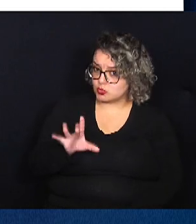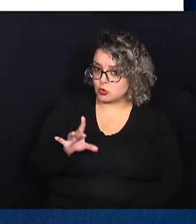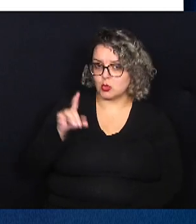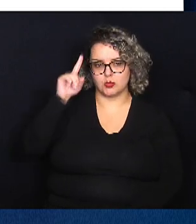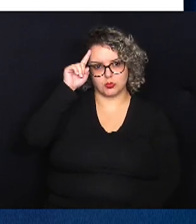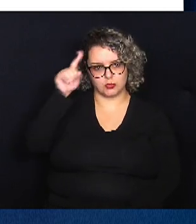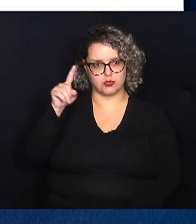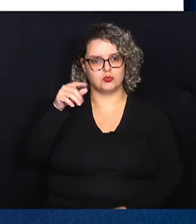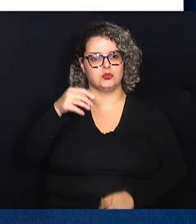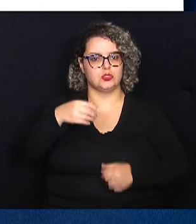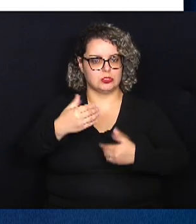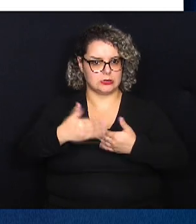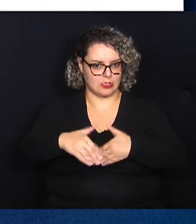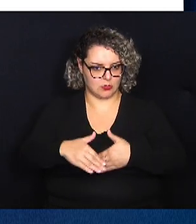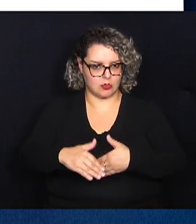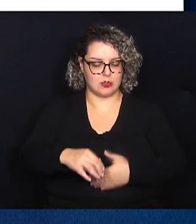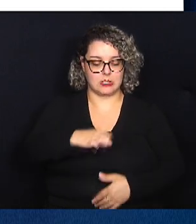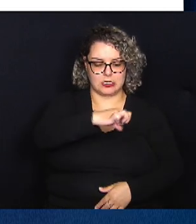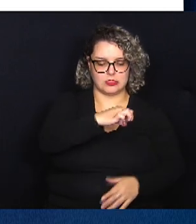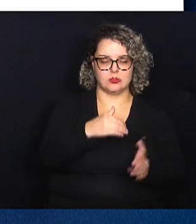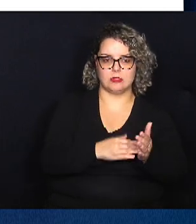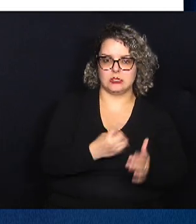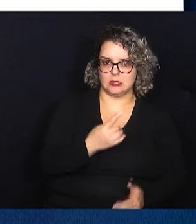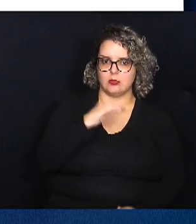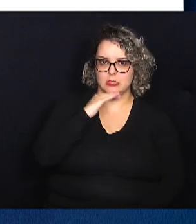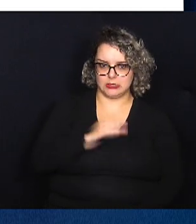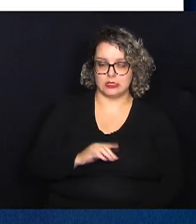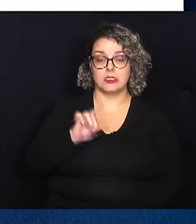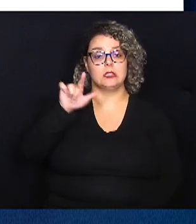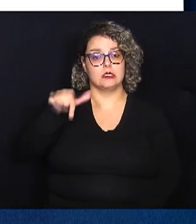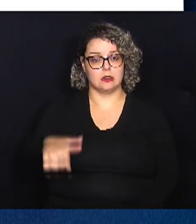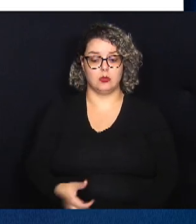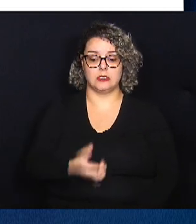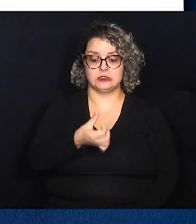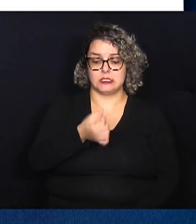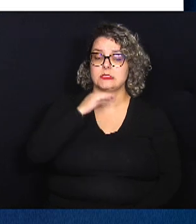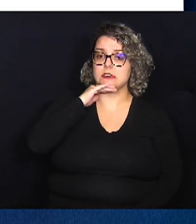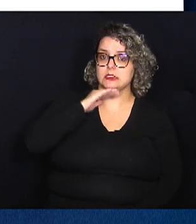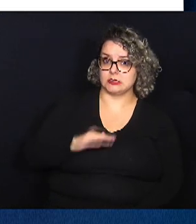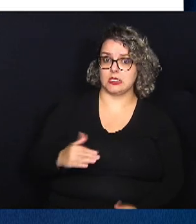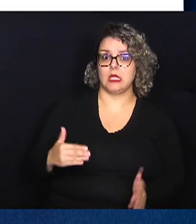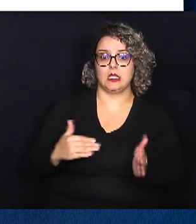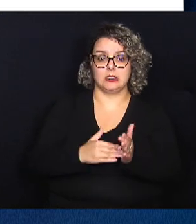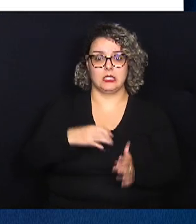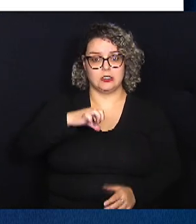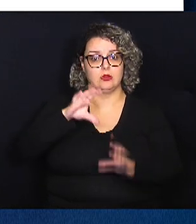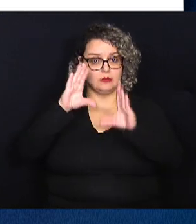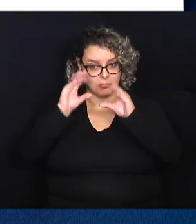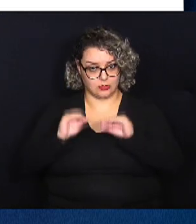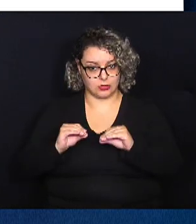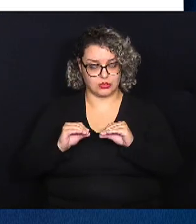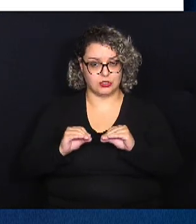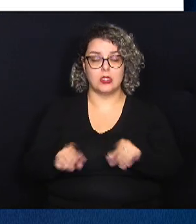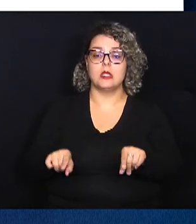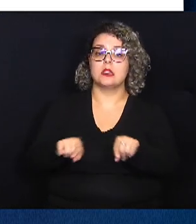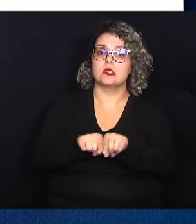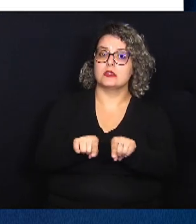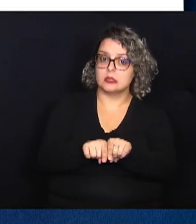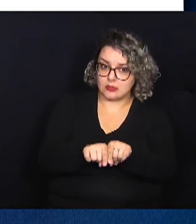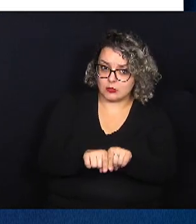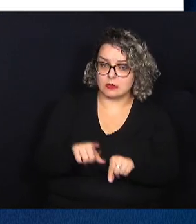do exame, das 9 à 1 da tarde e depois das 6 da tarde às 9 horas da noite. Além disso, para